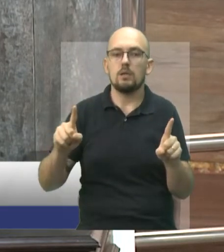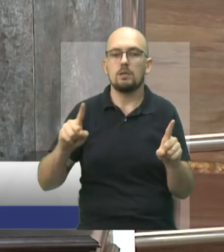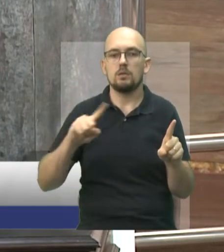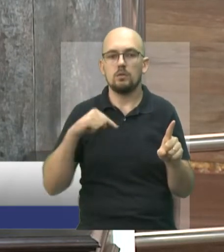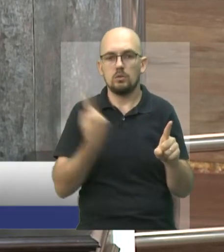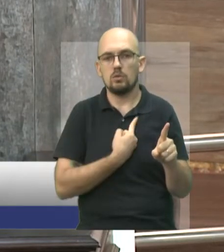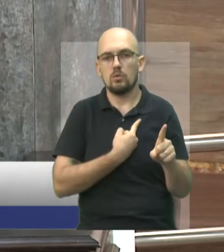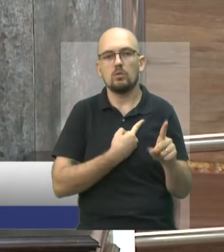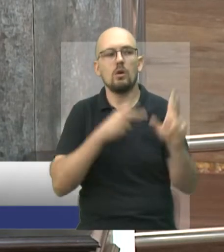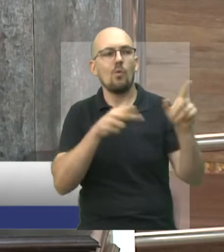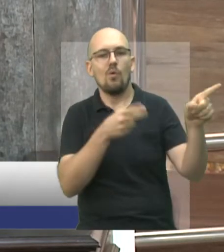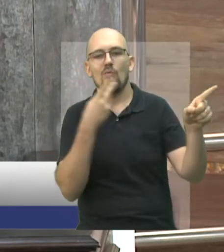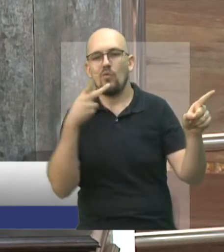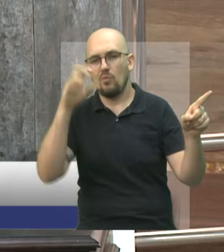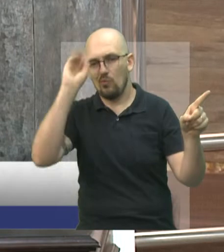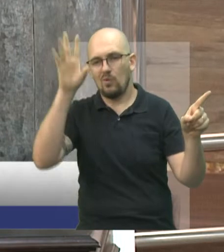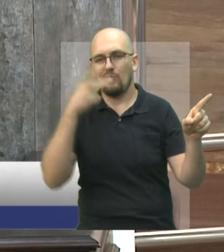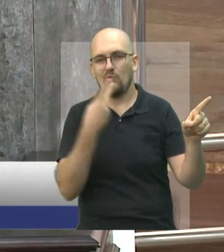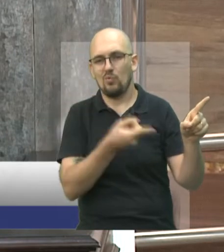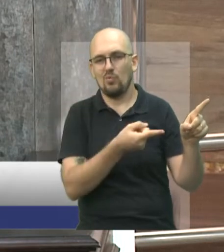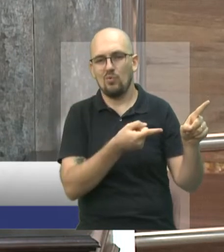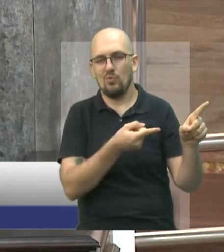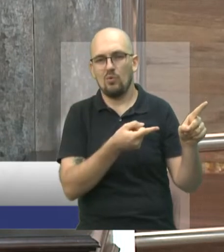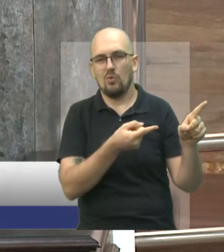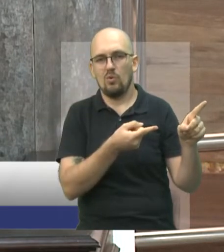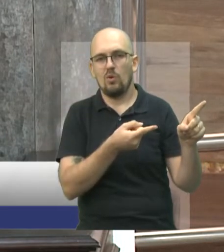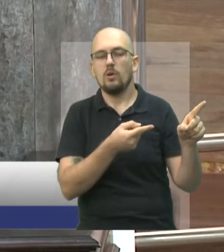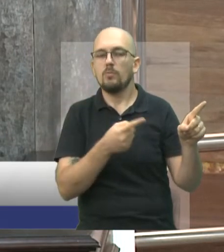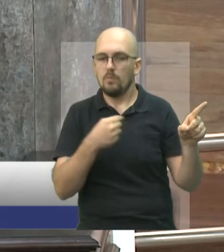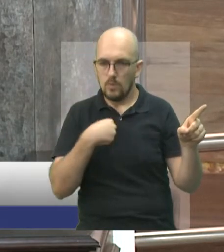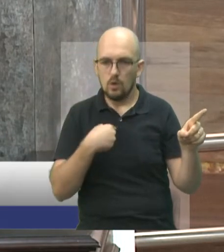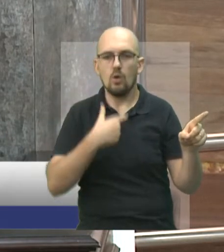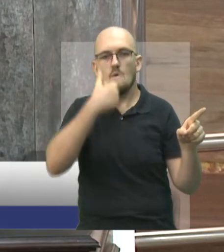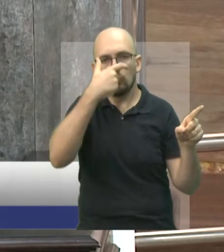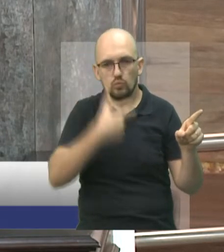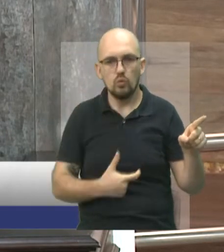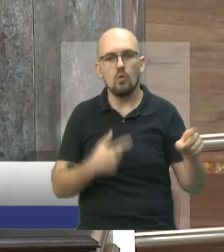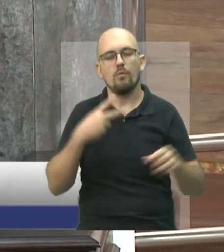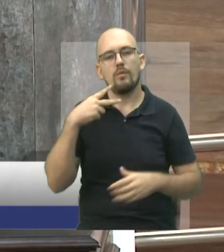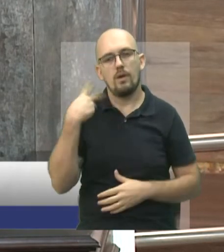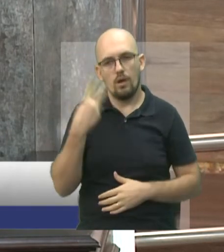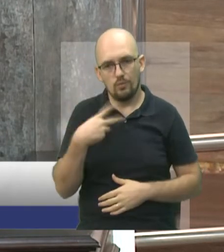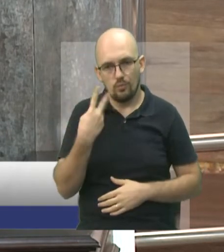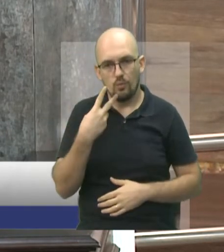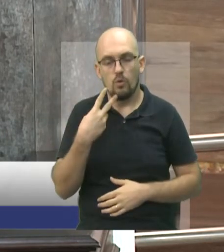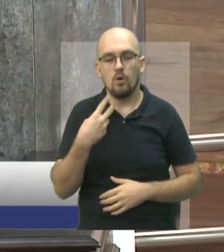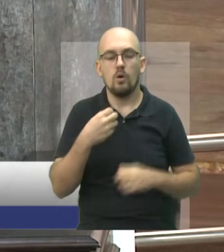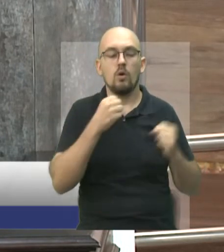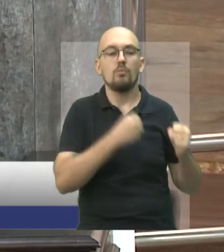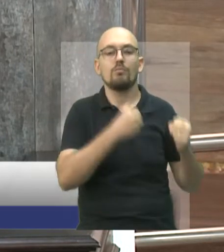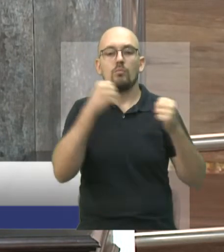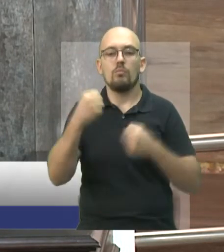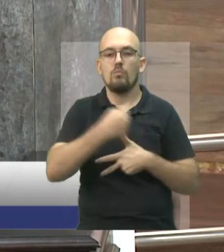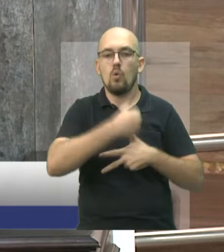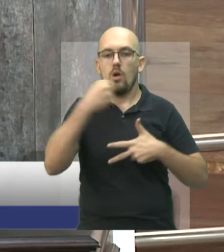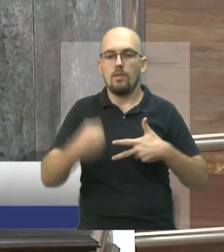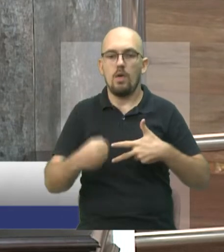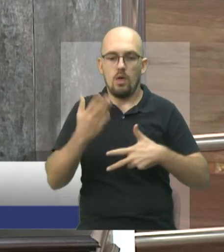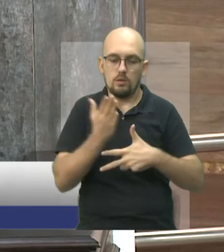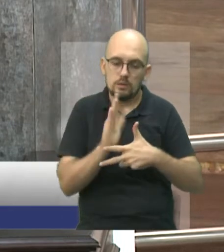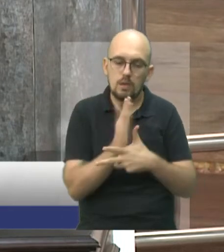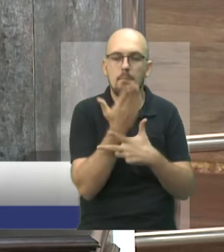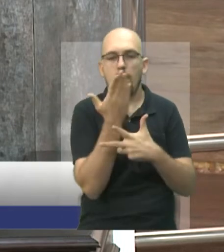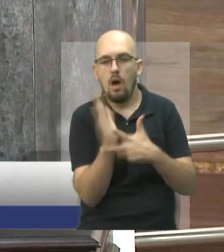como o vereador Moretti disse aí, né? Eu sou um vereador, os poderes são separados, né? O